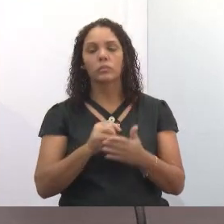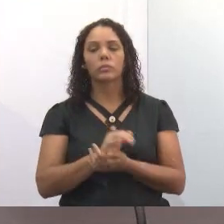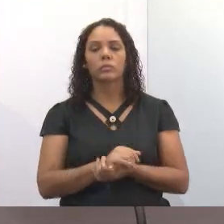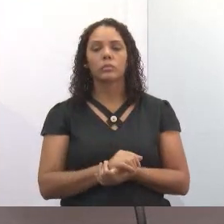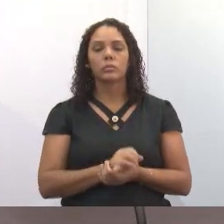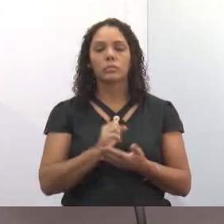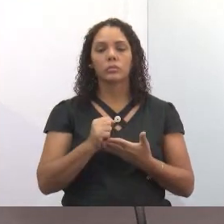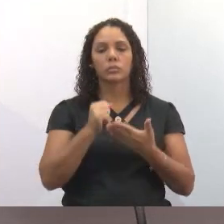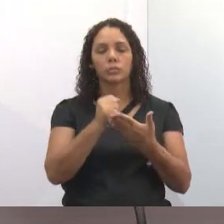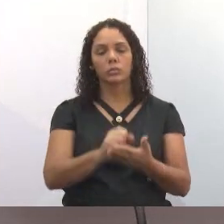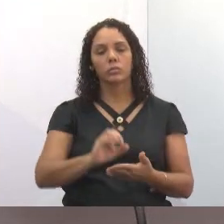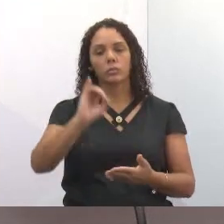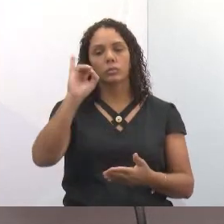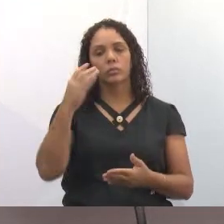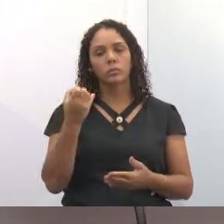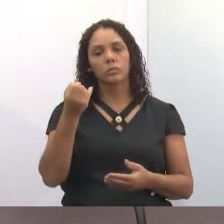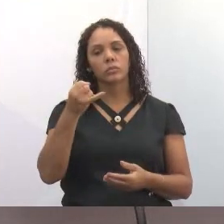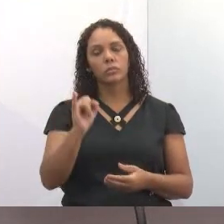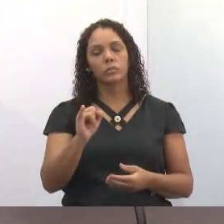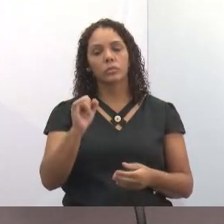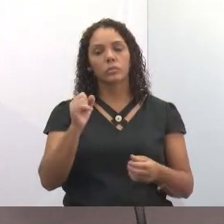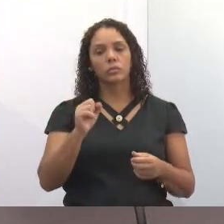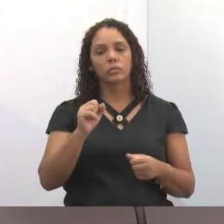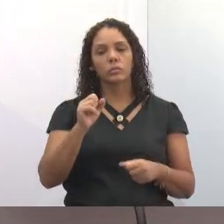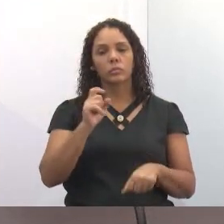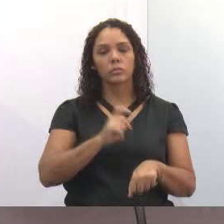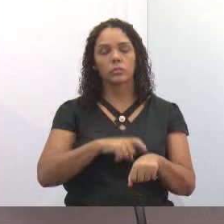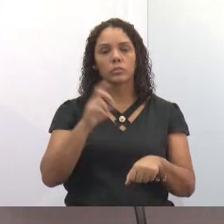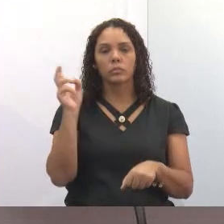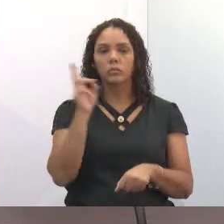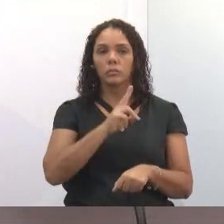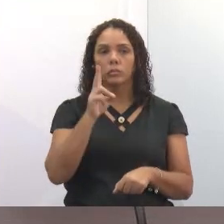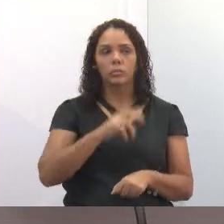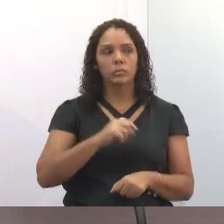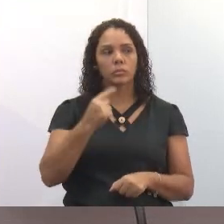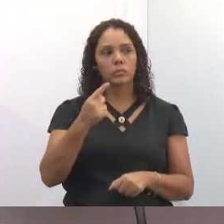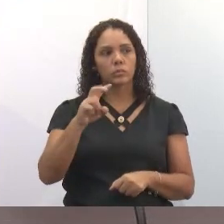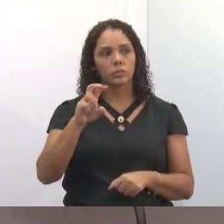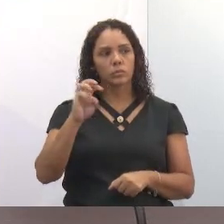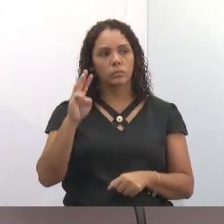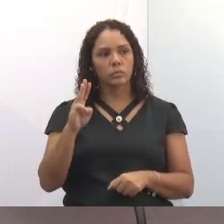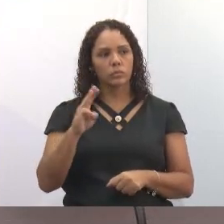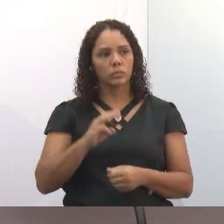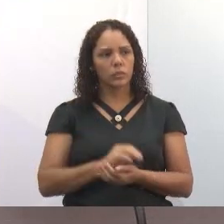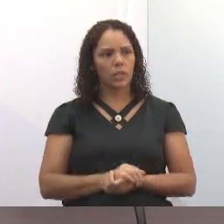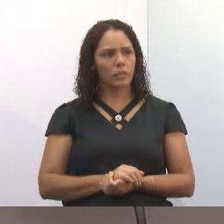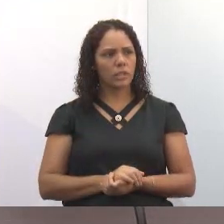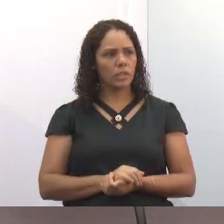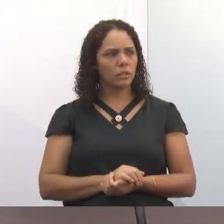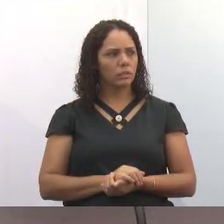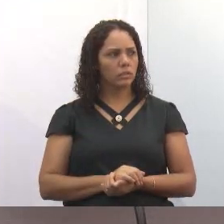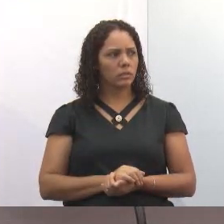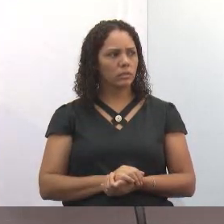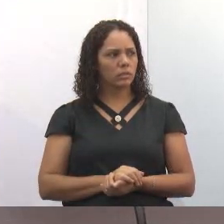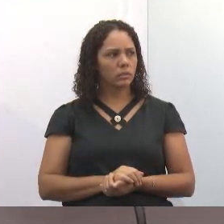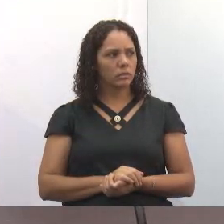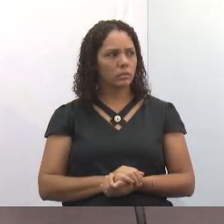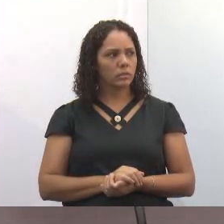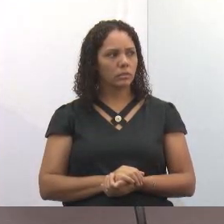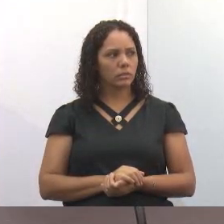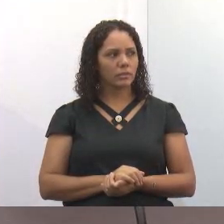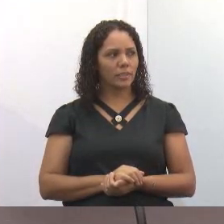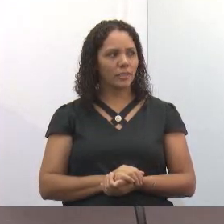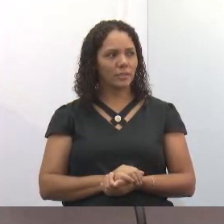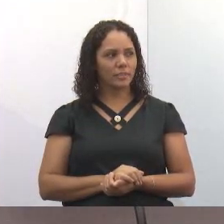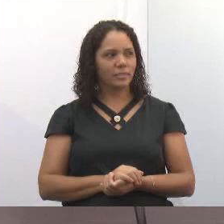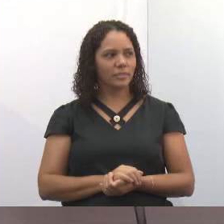O apoio ocorrerá apenas em situações emergenciais através do 153 ou poderá ser solicitado de forma preventiva em todas as